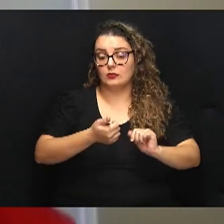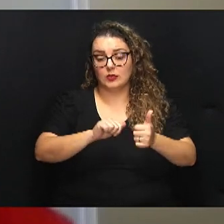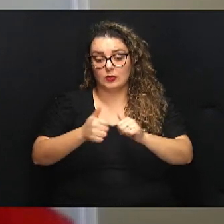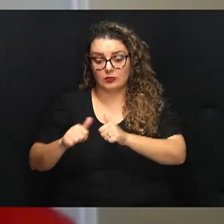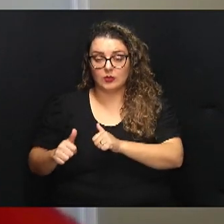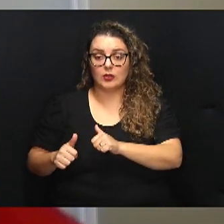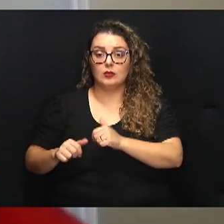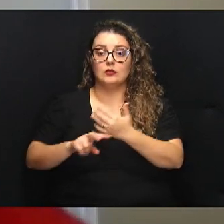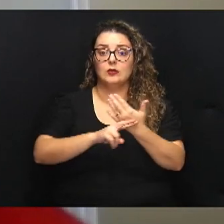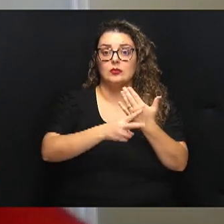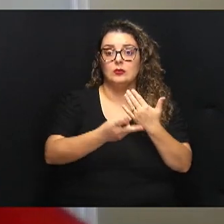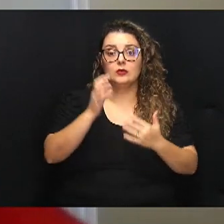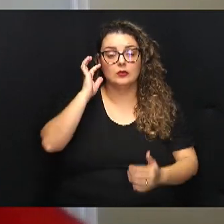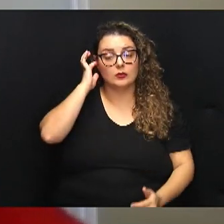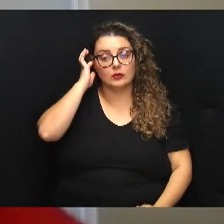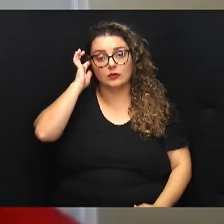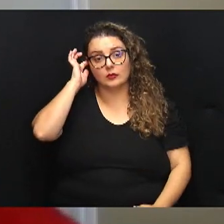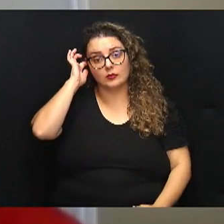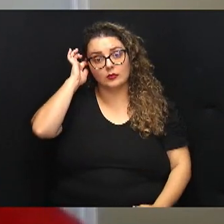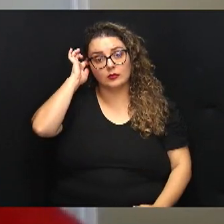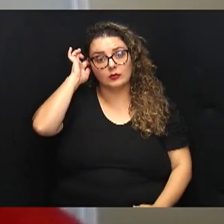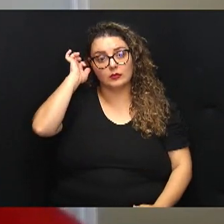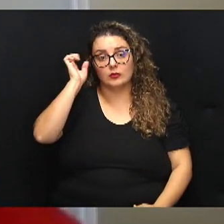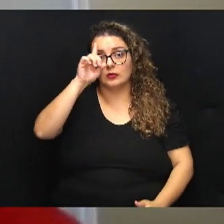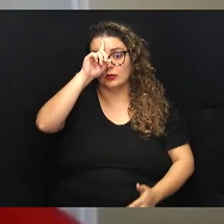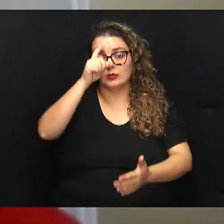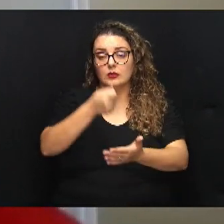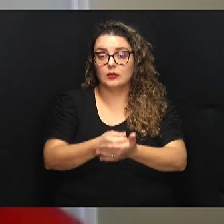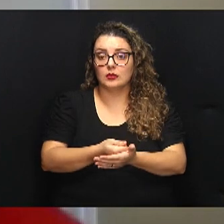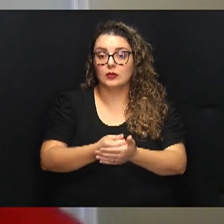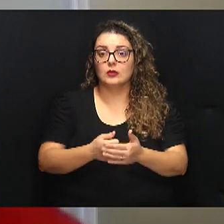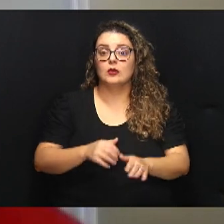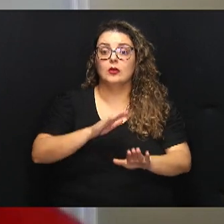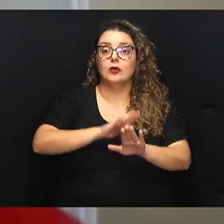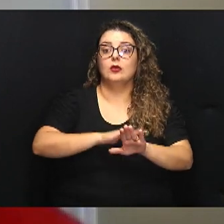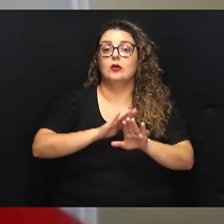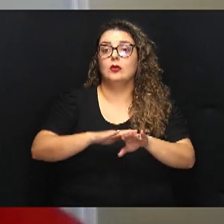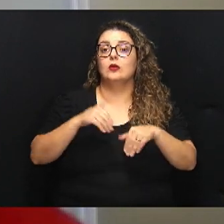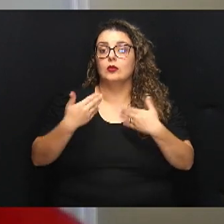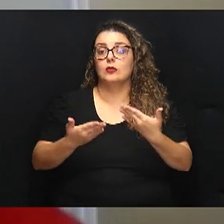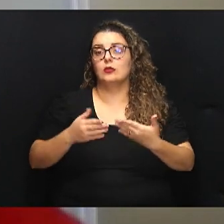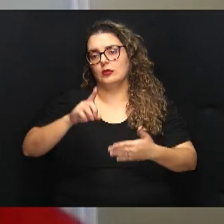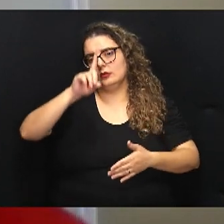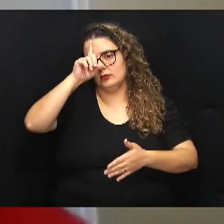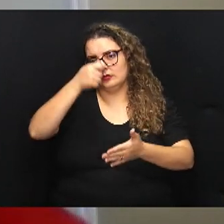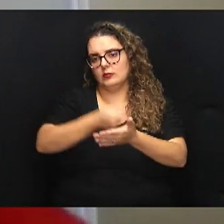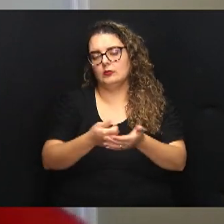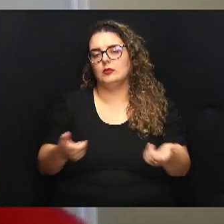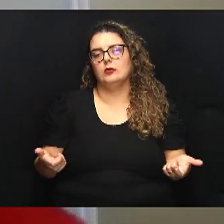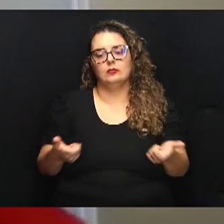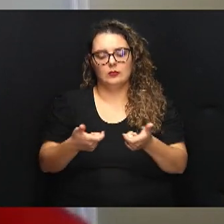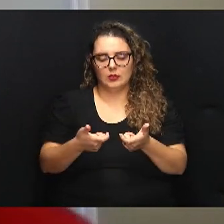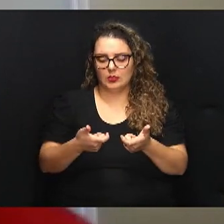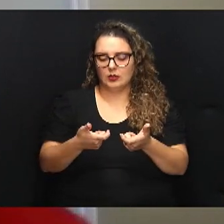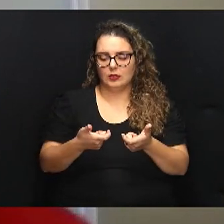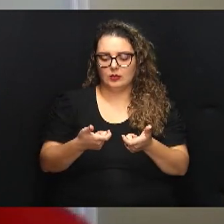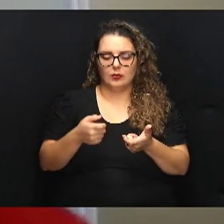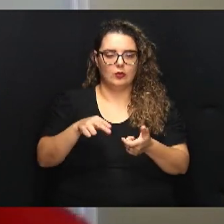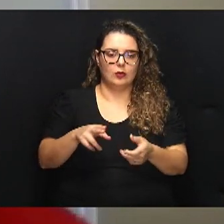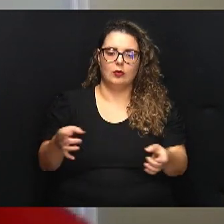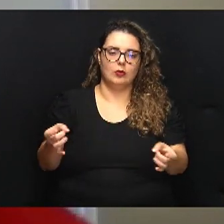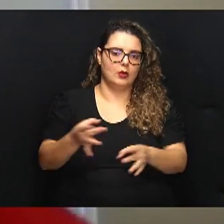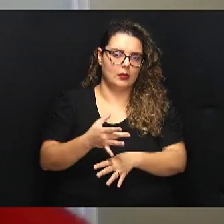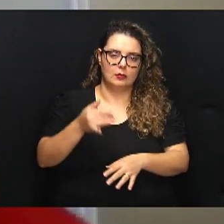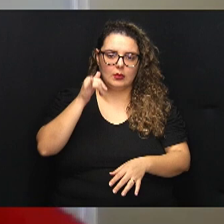dos impactos e a determinação de que medidas devem ser tomadas para minimizar ou eliminar,